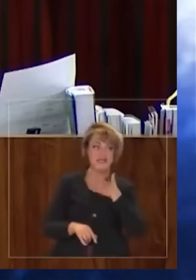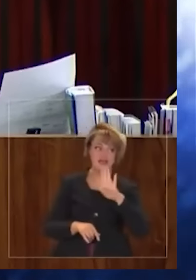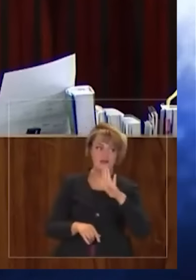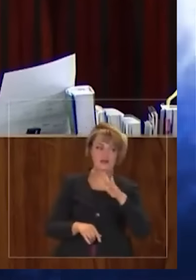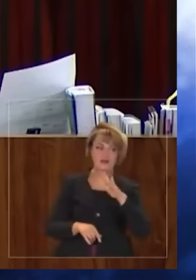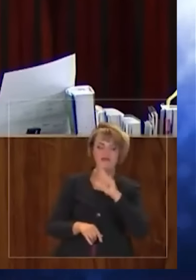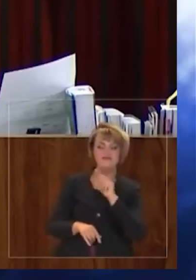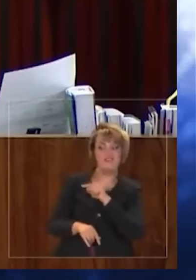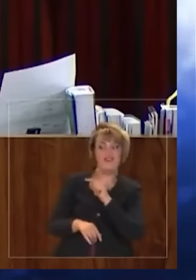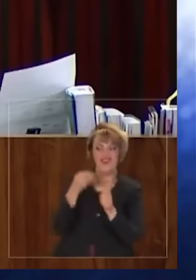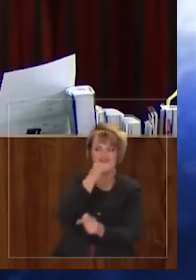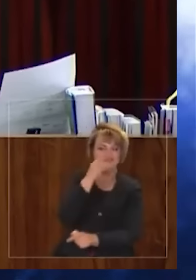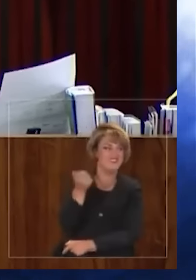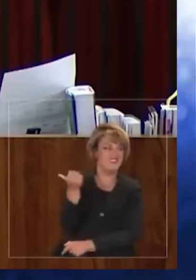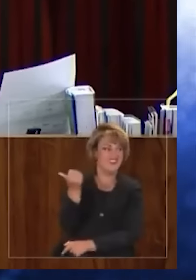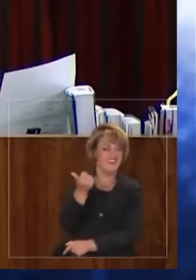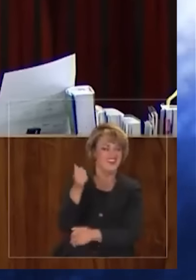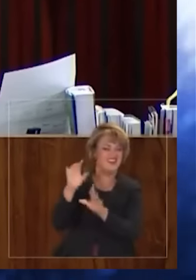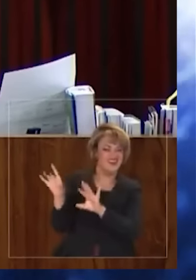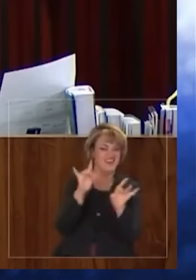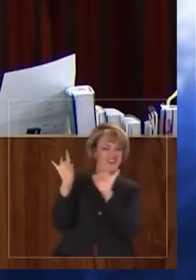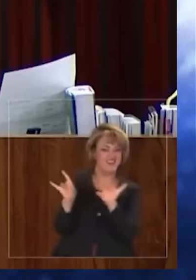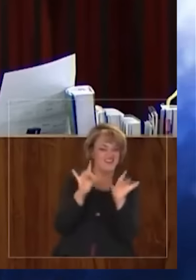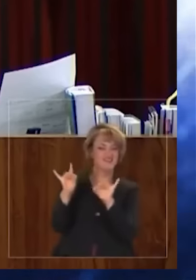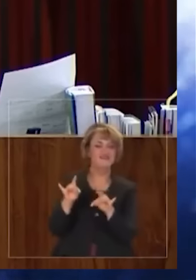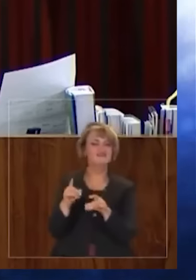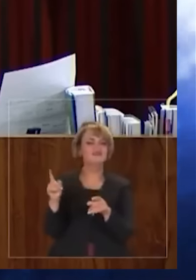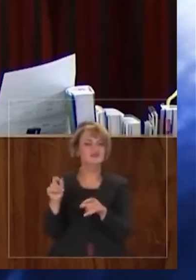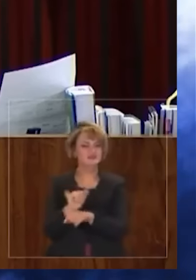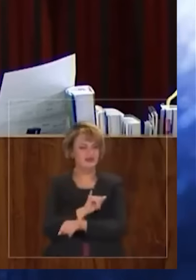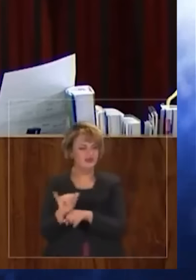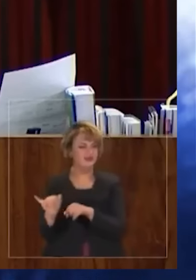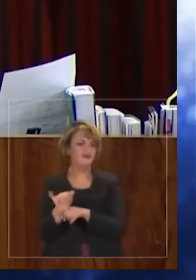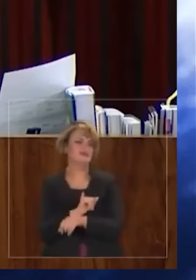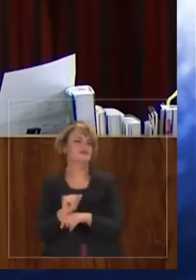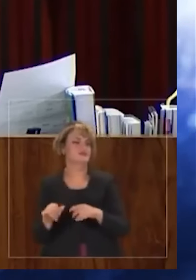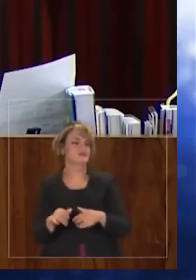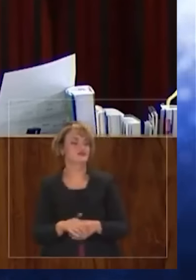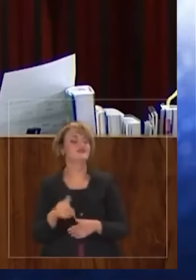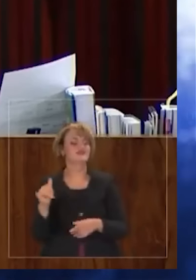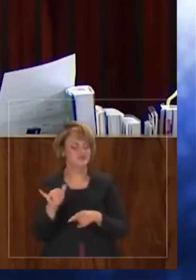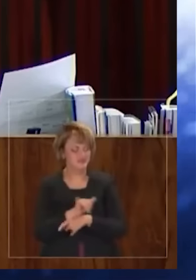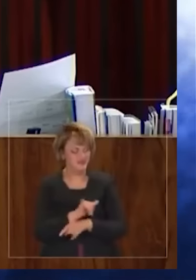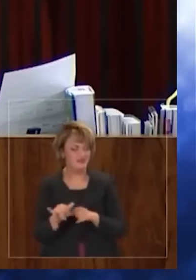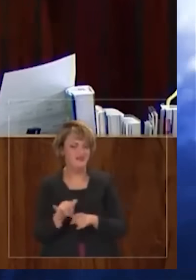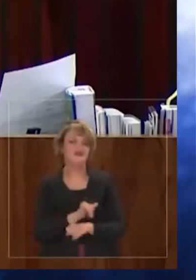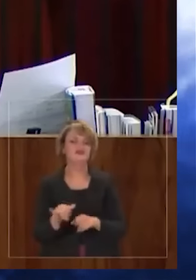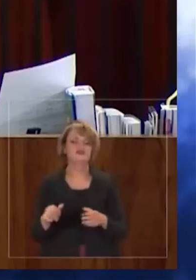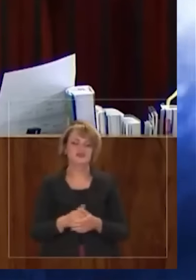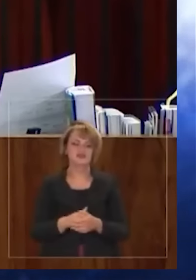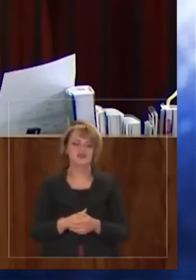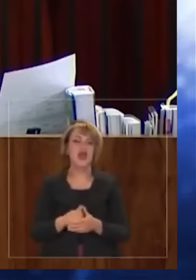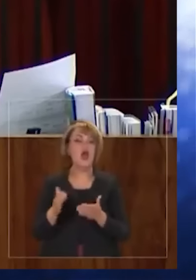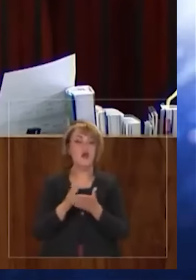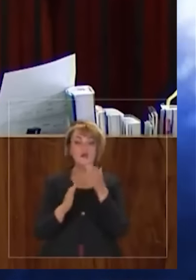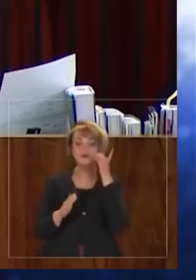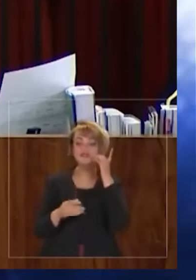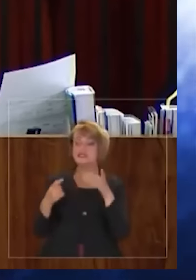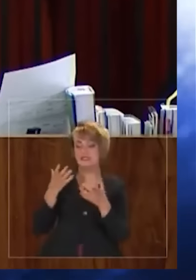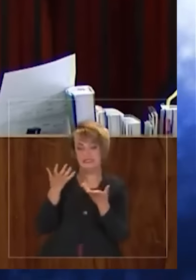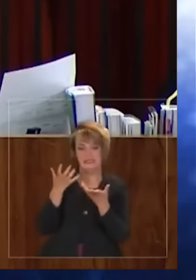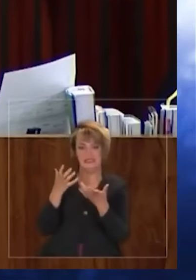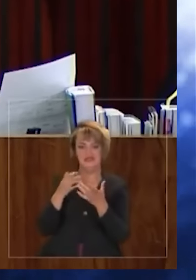apoiadores do outro candidato inclusive vários eram candidatos a deputado eh postarem então com todas